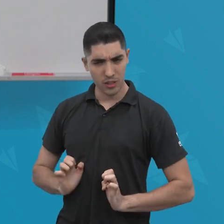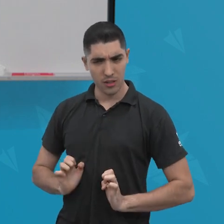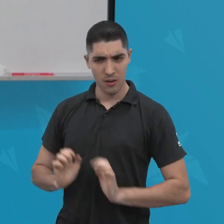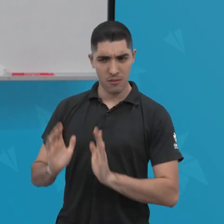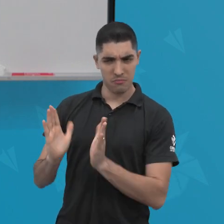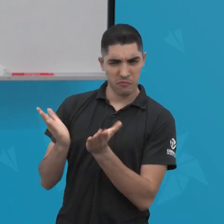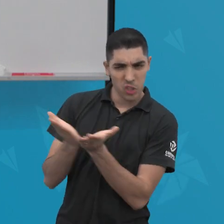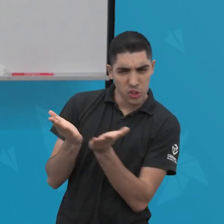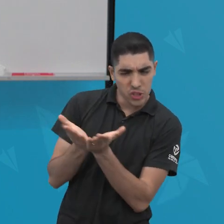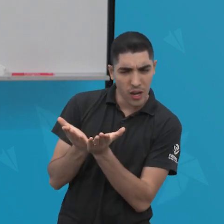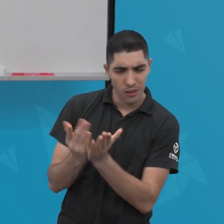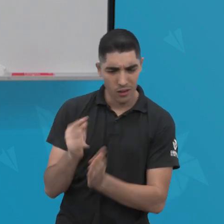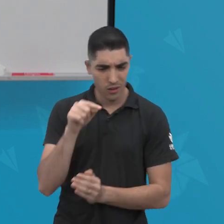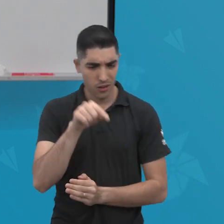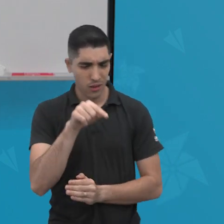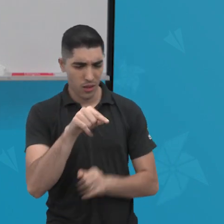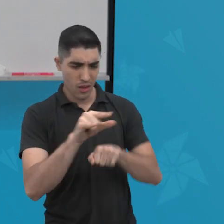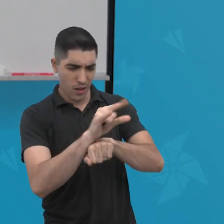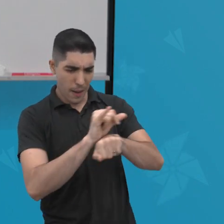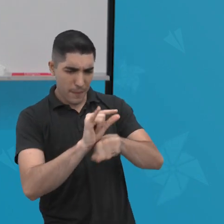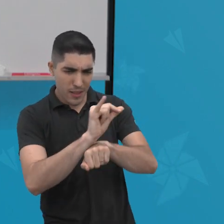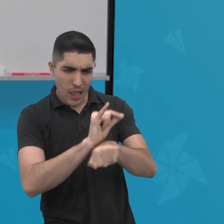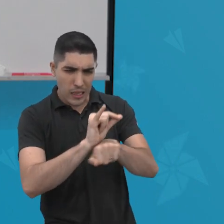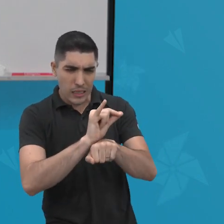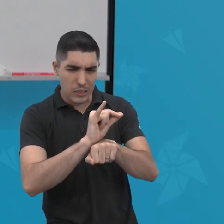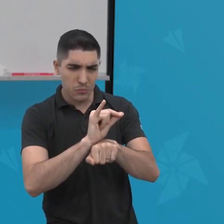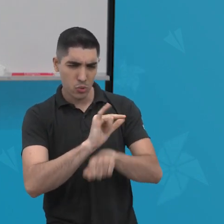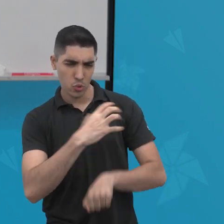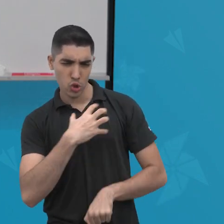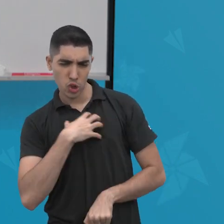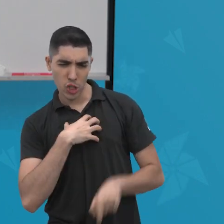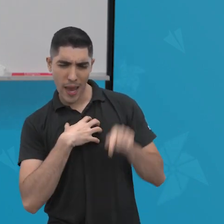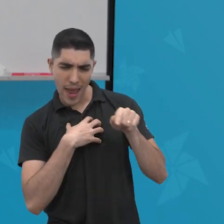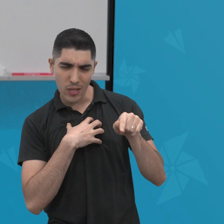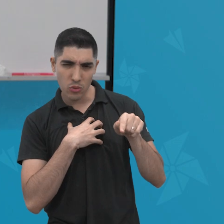elemento cultural chamado o espírito do capitalismo?